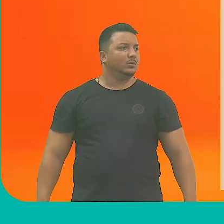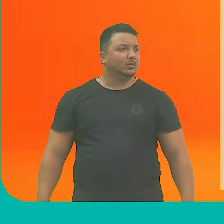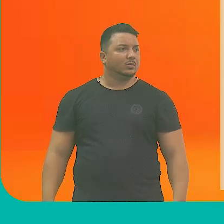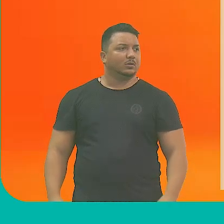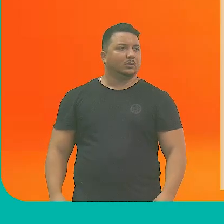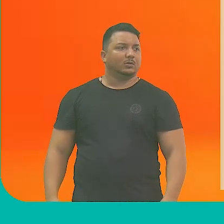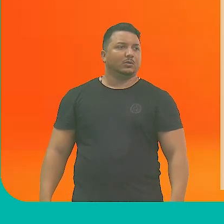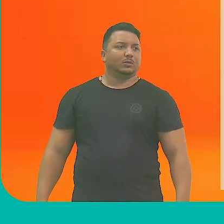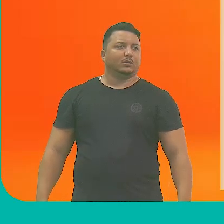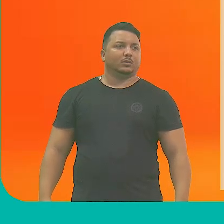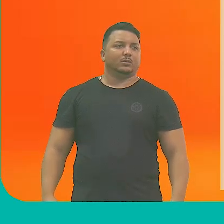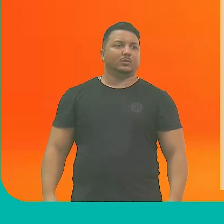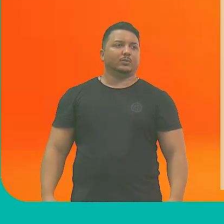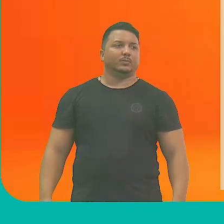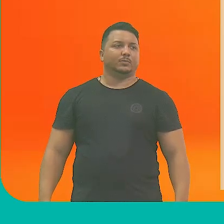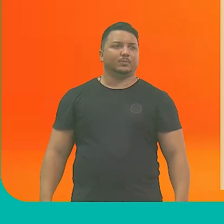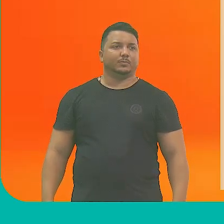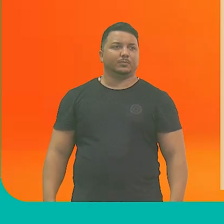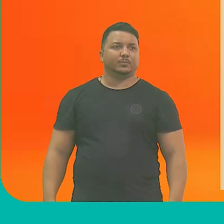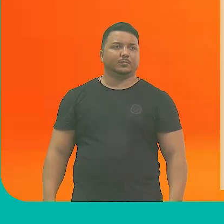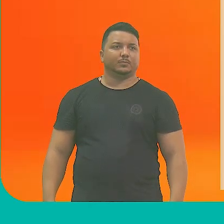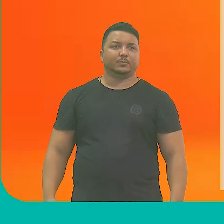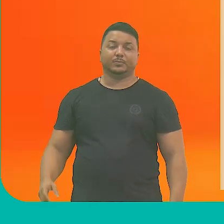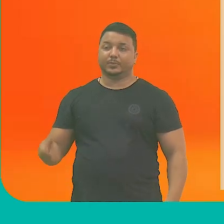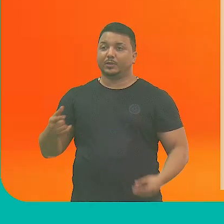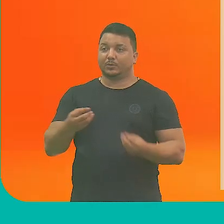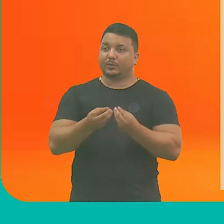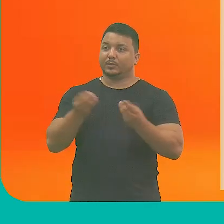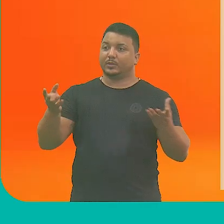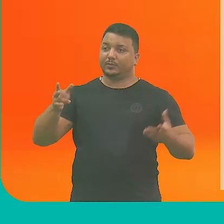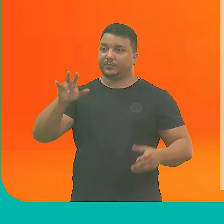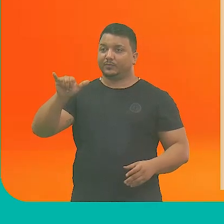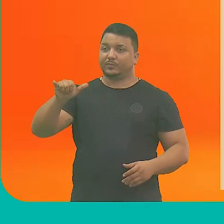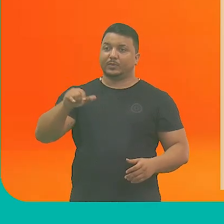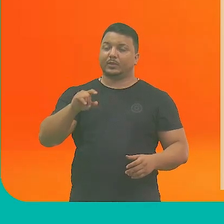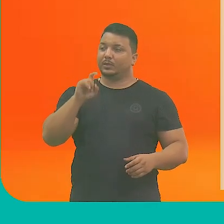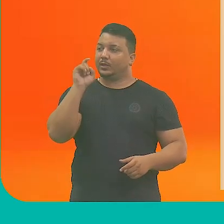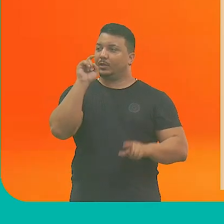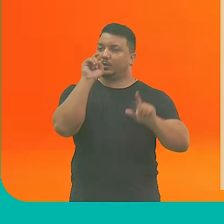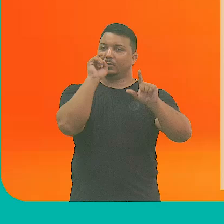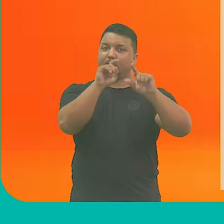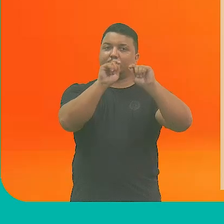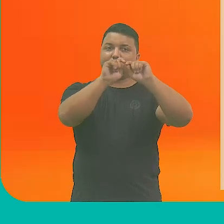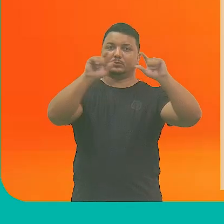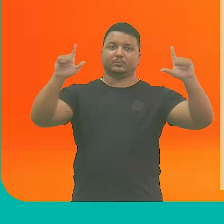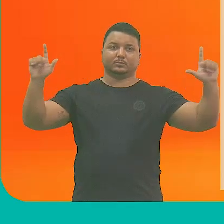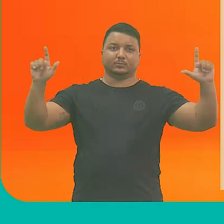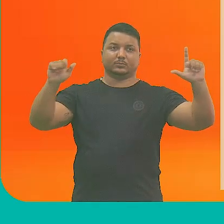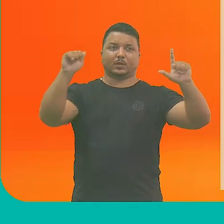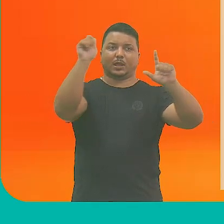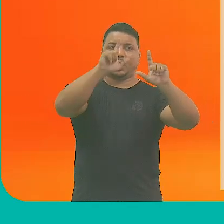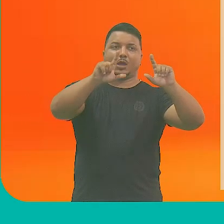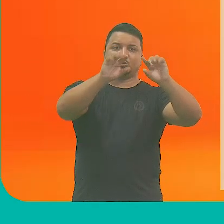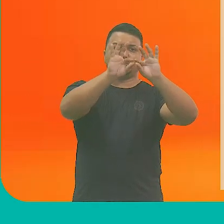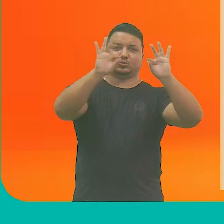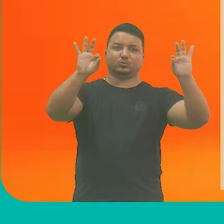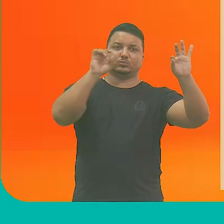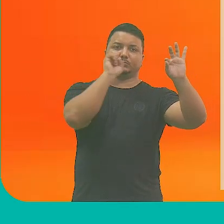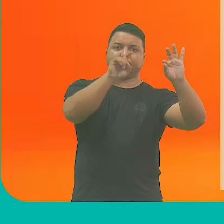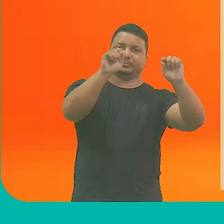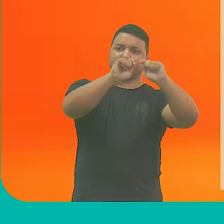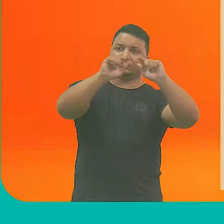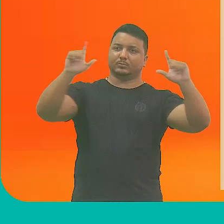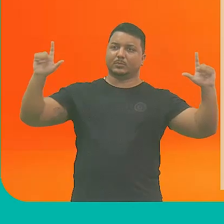Quando for, eu vou disponibilizar um link lá no meu Instagram, certo?